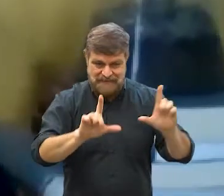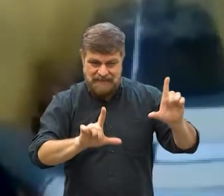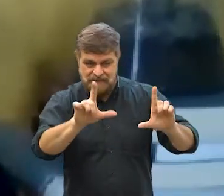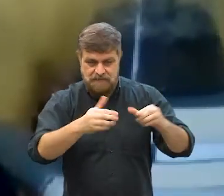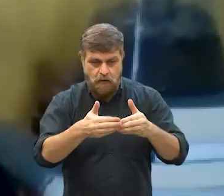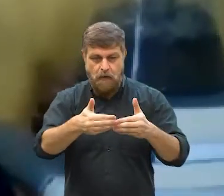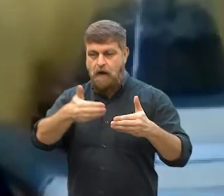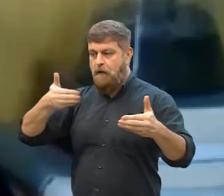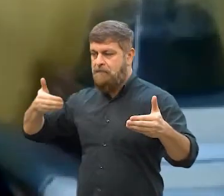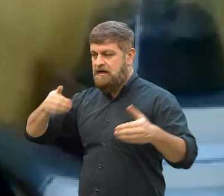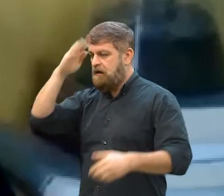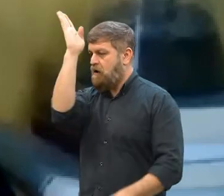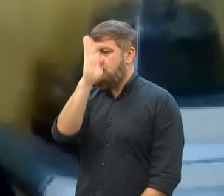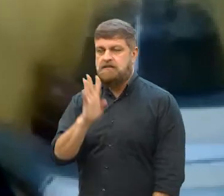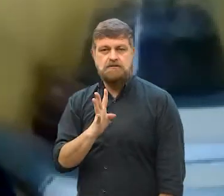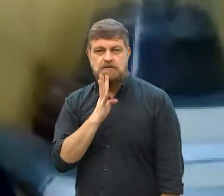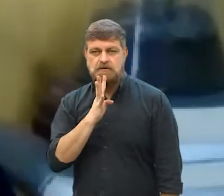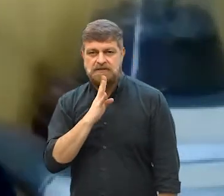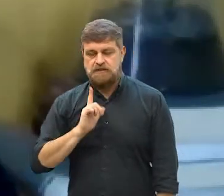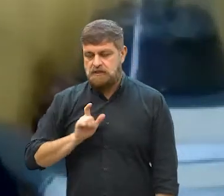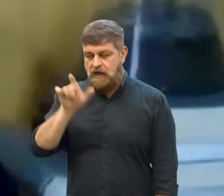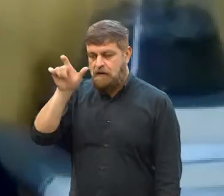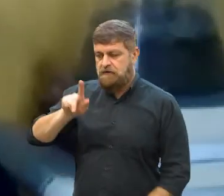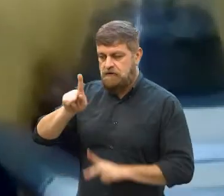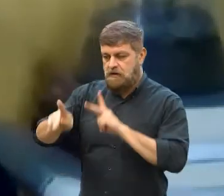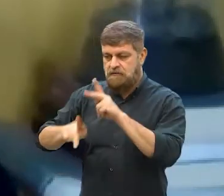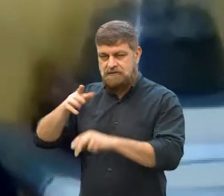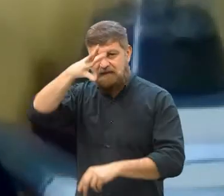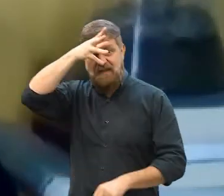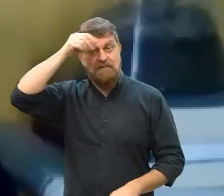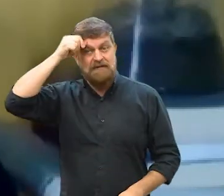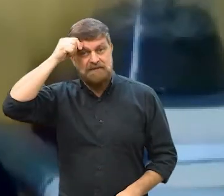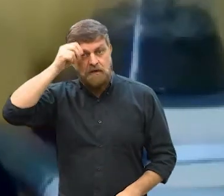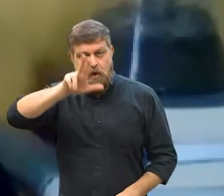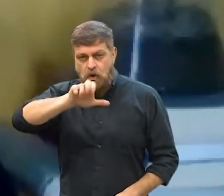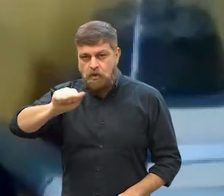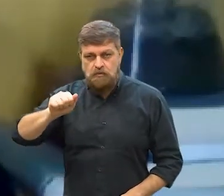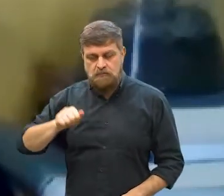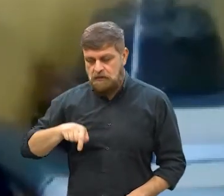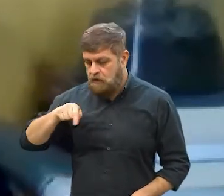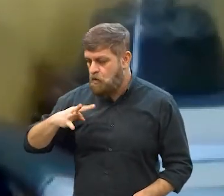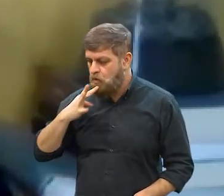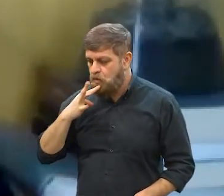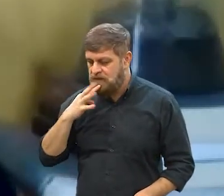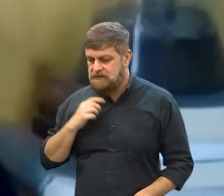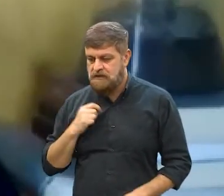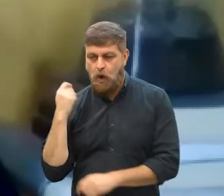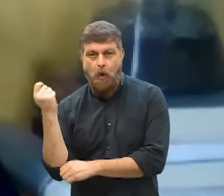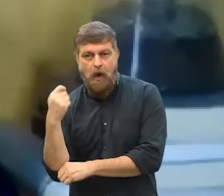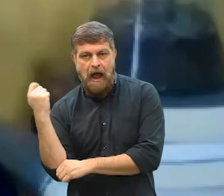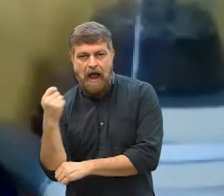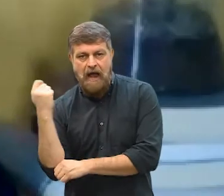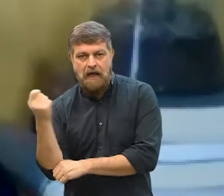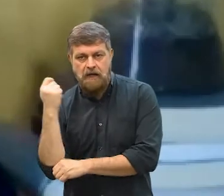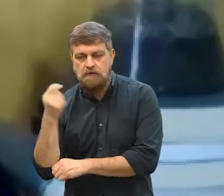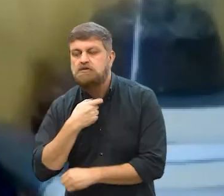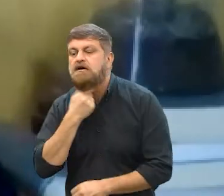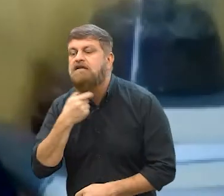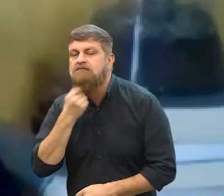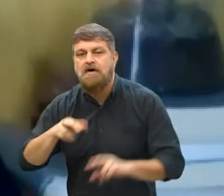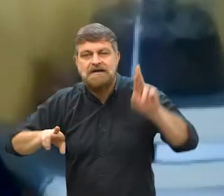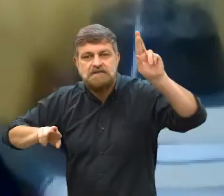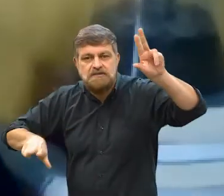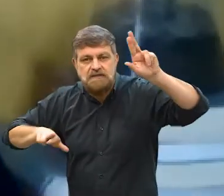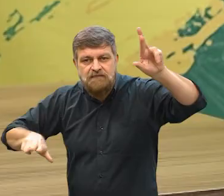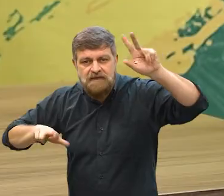o Brasil não conhecia o Brasil era capaz de tem um brasileiro André do Amazonas que nunca tivesse visto ou falado com o gaúcho ouvir um sotaque gaúcho